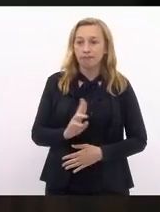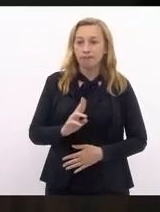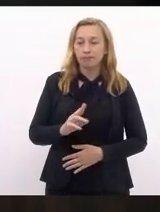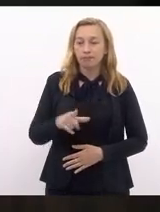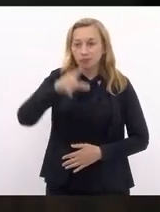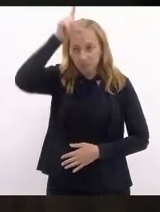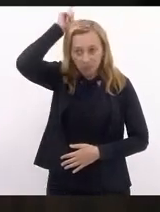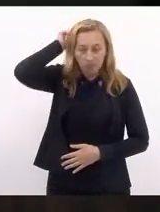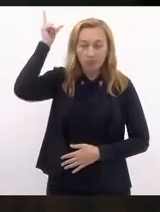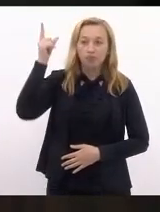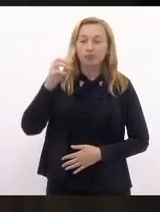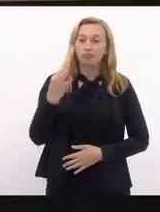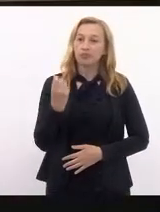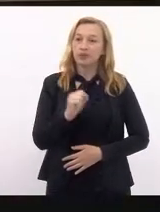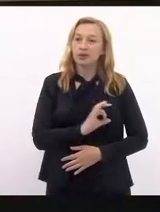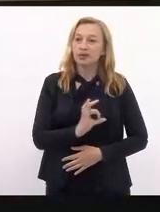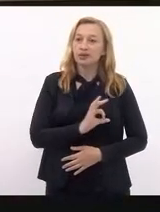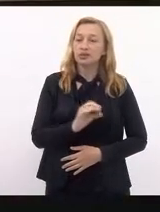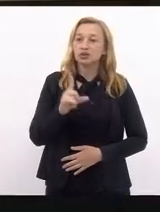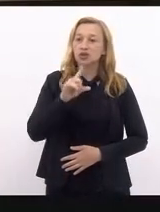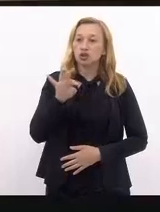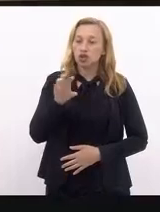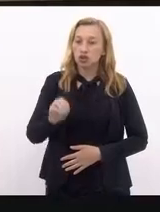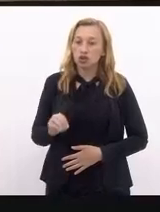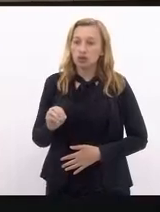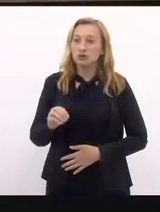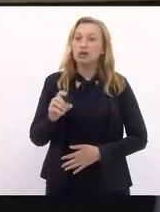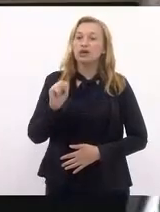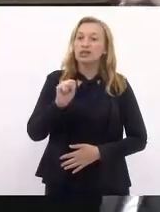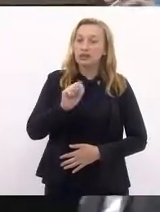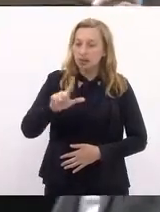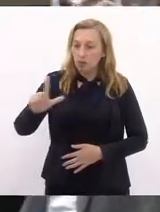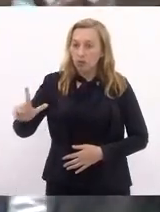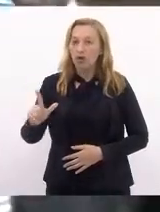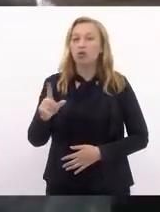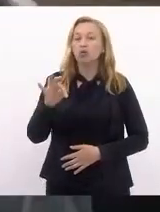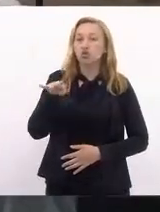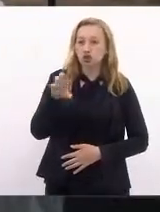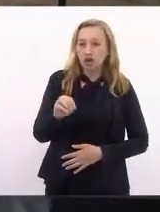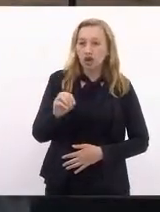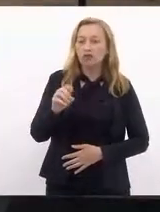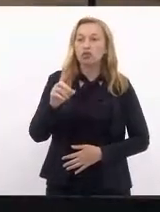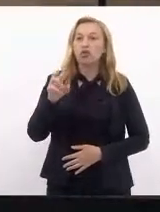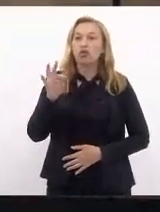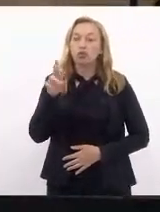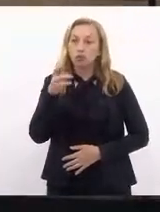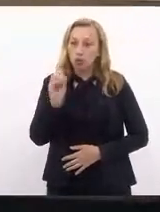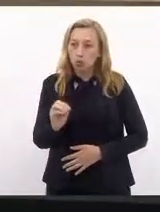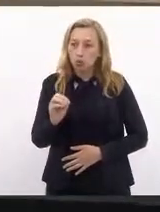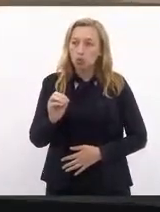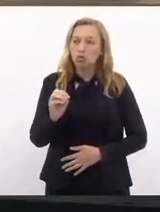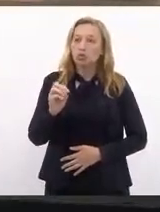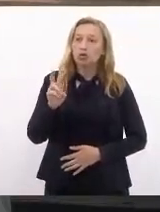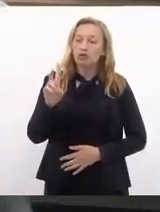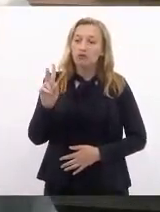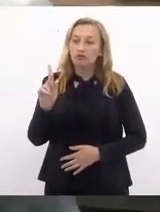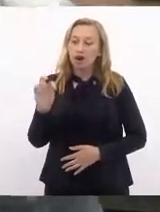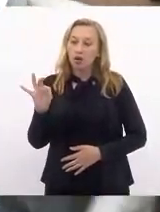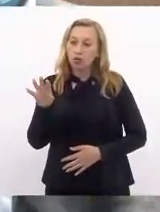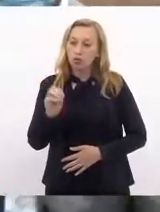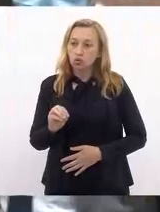de Paulo Marta Rocha Dionísio Lins Samuel Malafaia Gustavo Schmidt Bruno dauaire Val do Ceasa